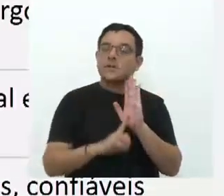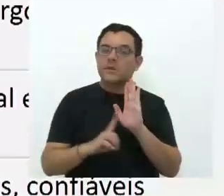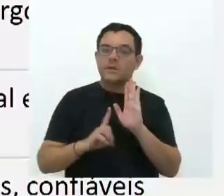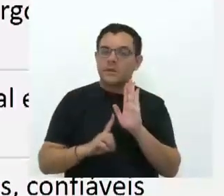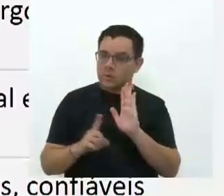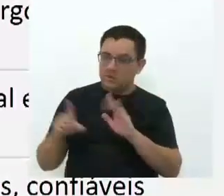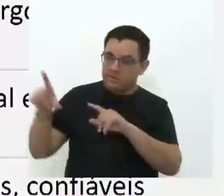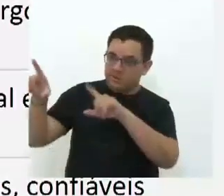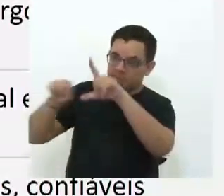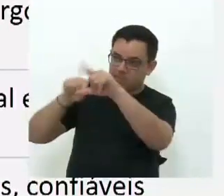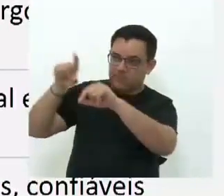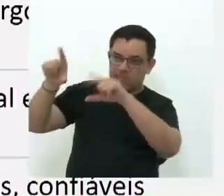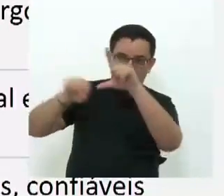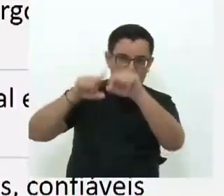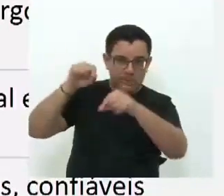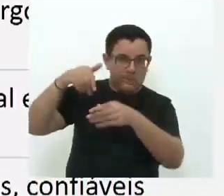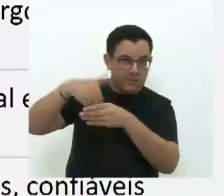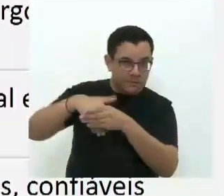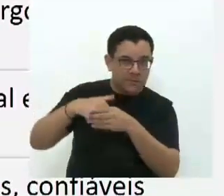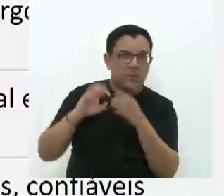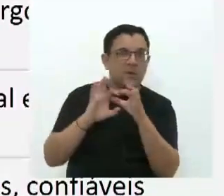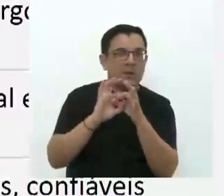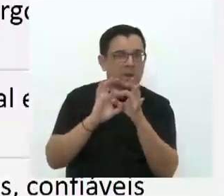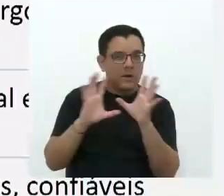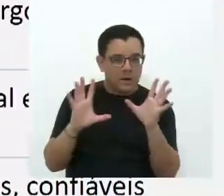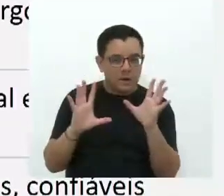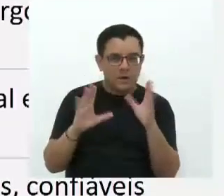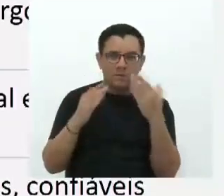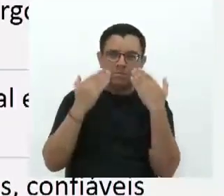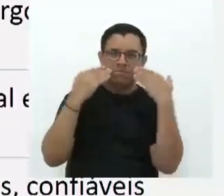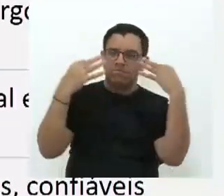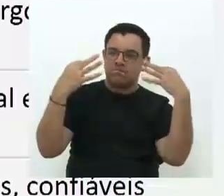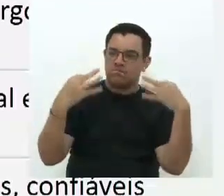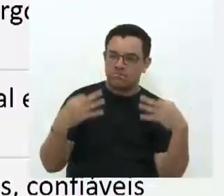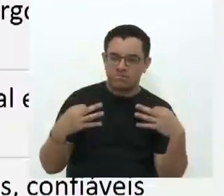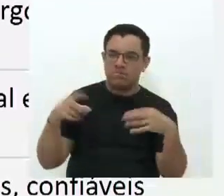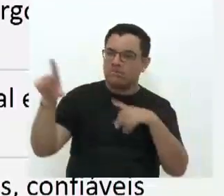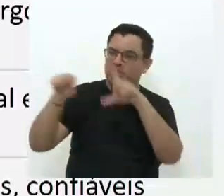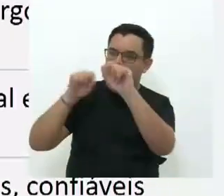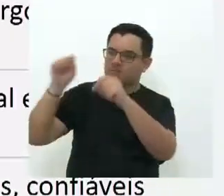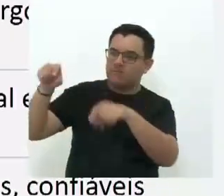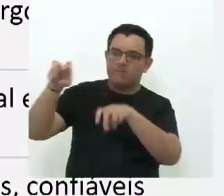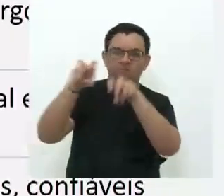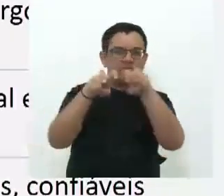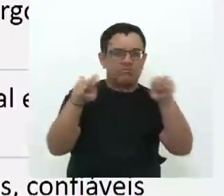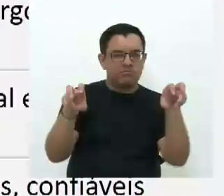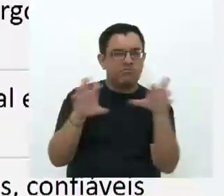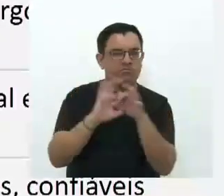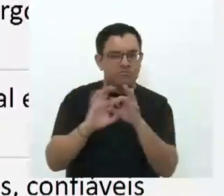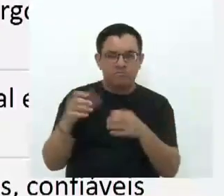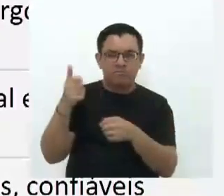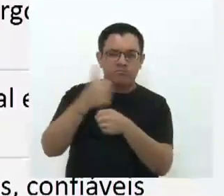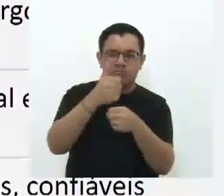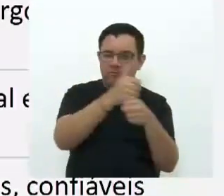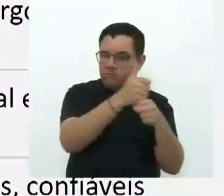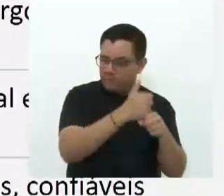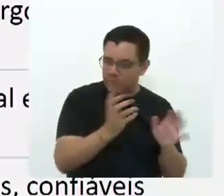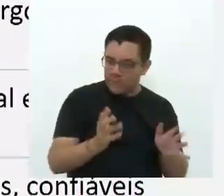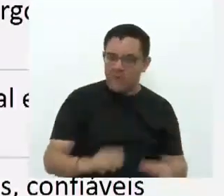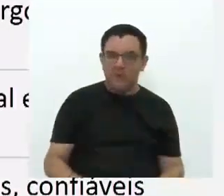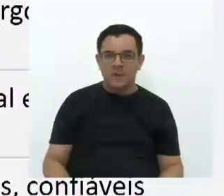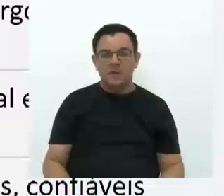cargos institucionais por meio de eleições livres confiáveis e transparentes então a gente poderia colocar aqui né